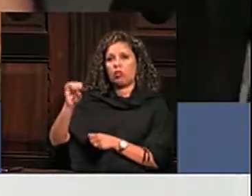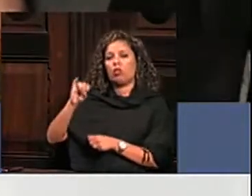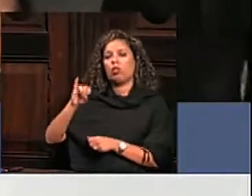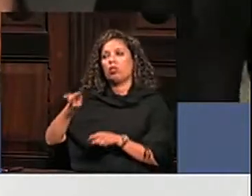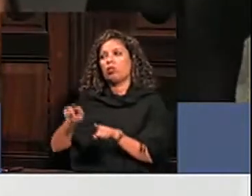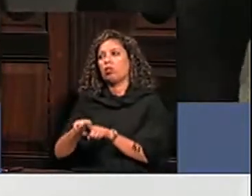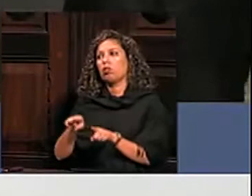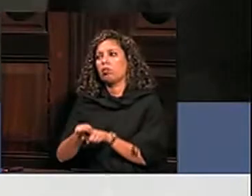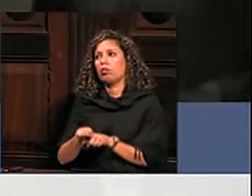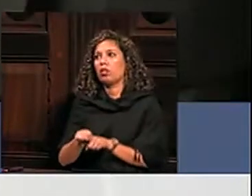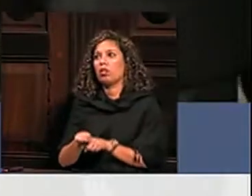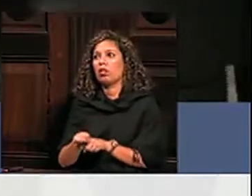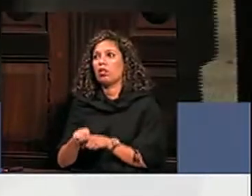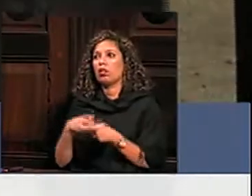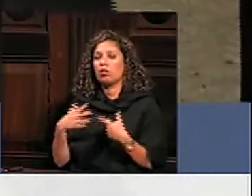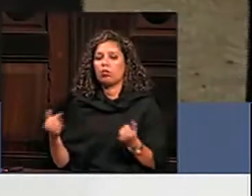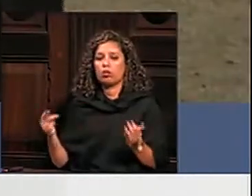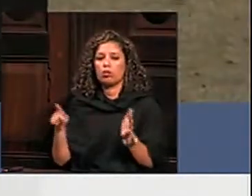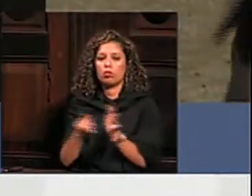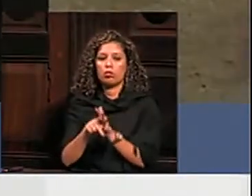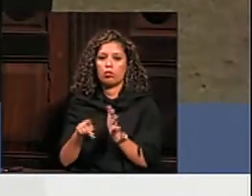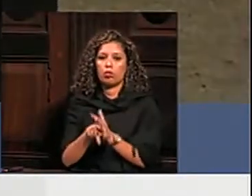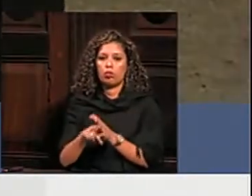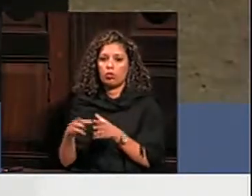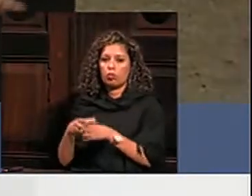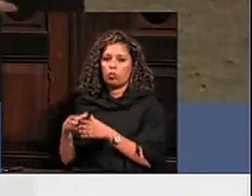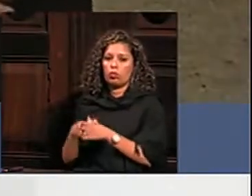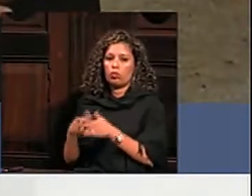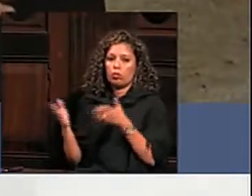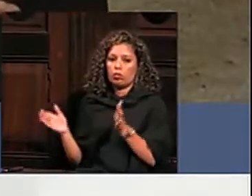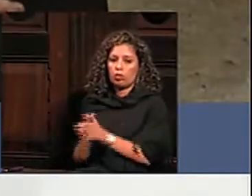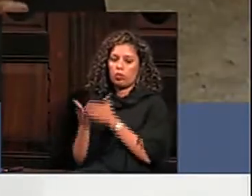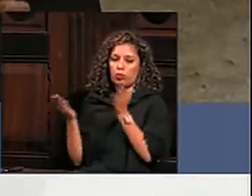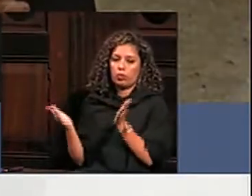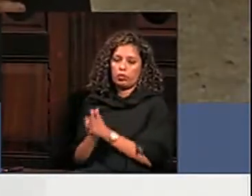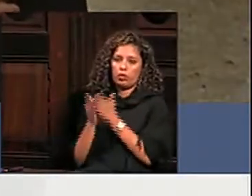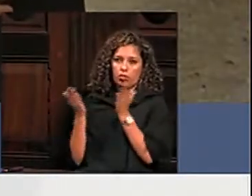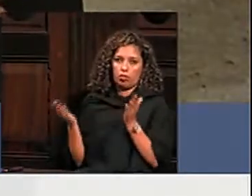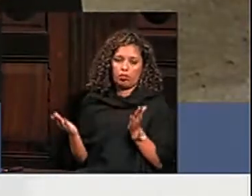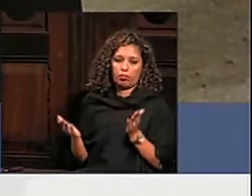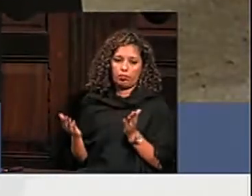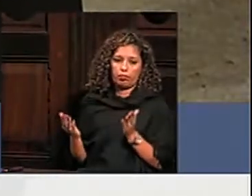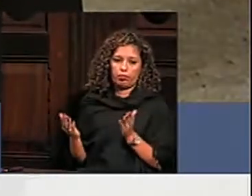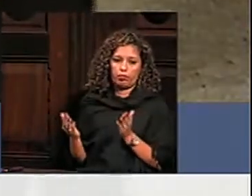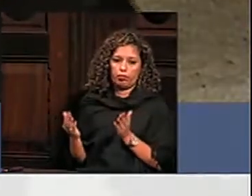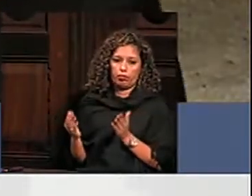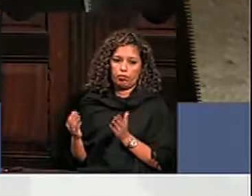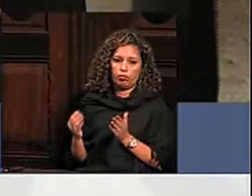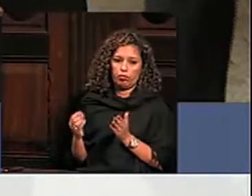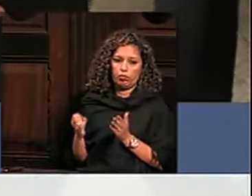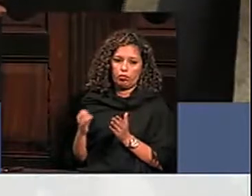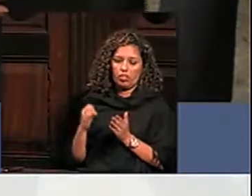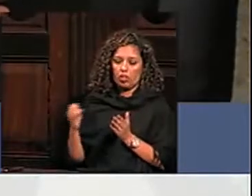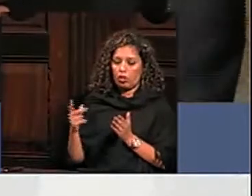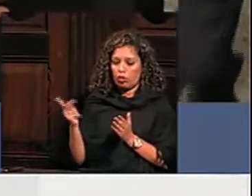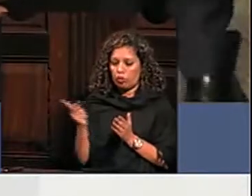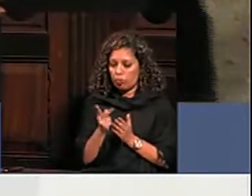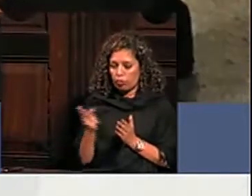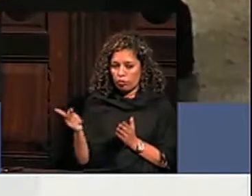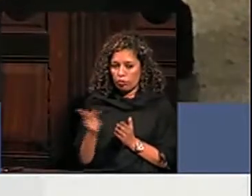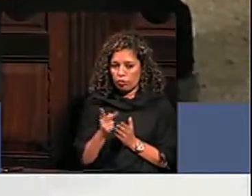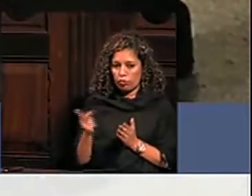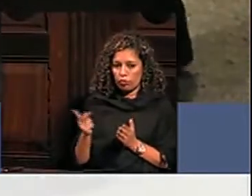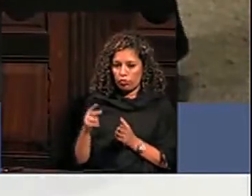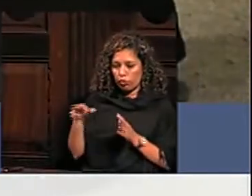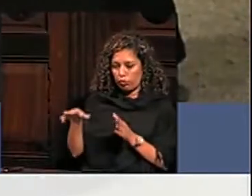Combate à Pobreza, porque na proposta original o fundo estava dentro. E sobre os 2% do